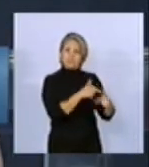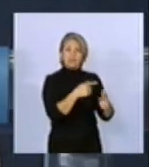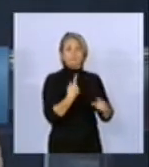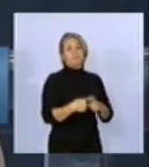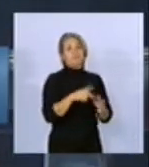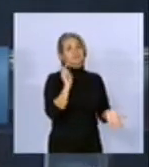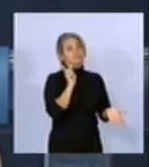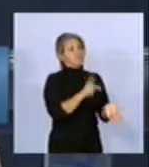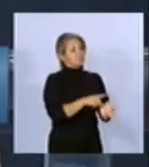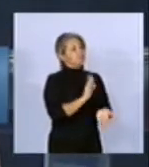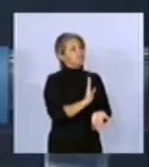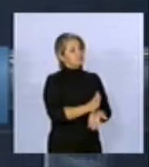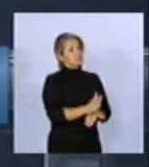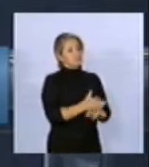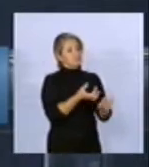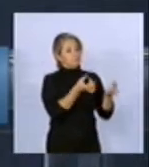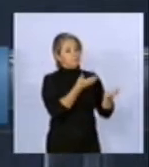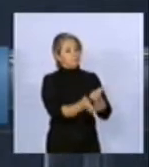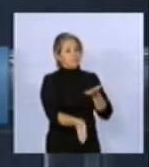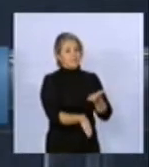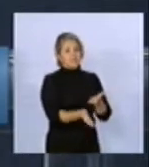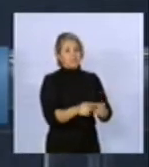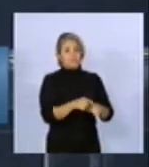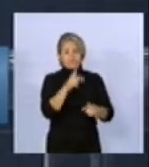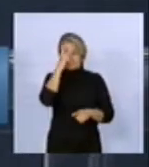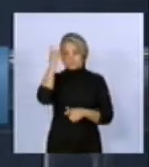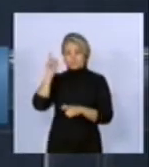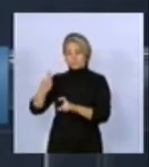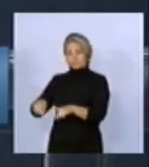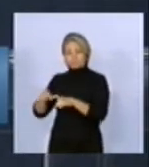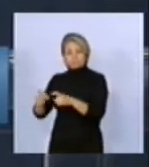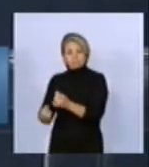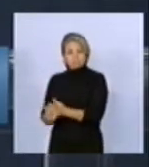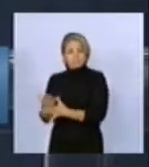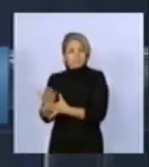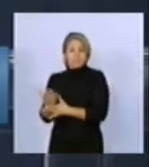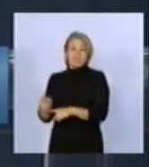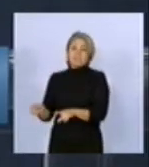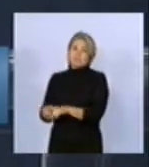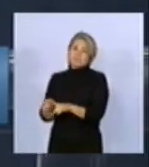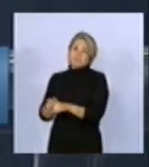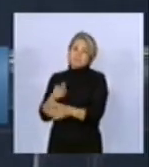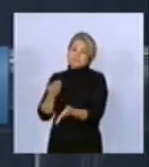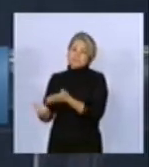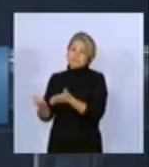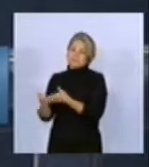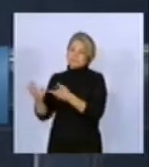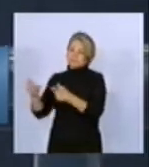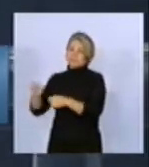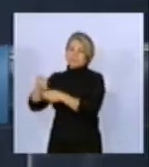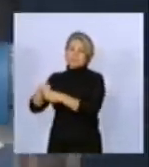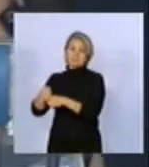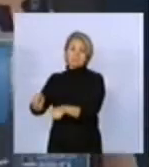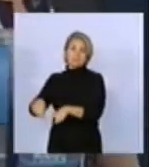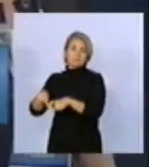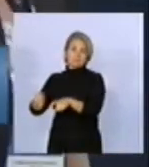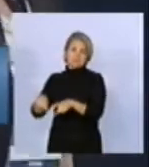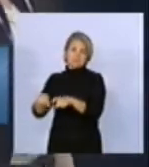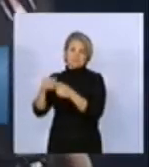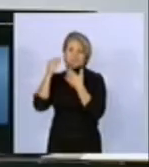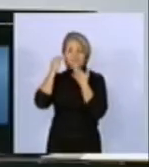já é uma realidade ele tá perdendo espaço mas também que o produtor está sendo alijado do processo produtivo obrigado